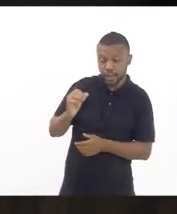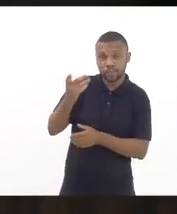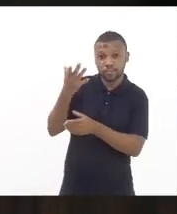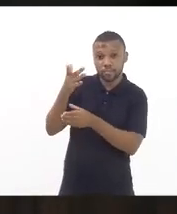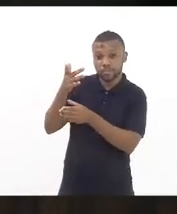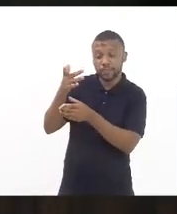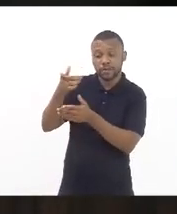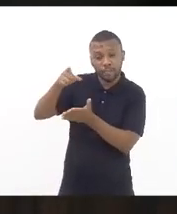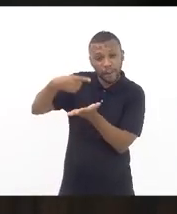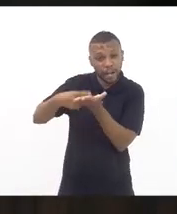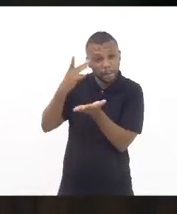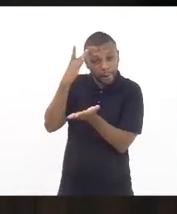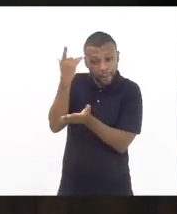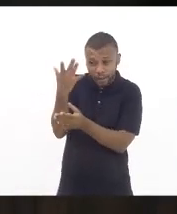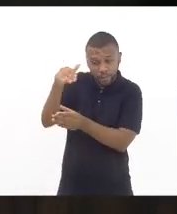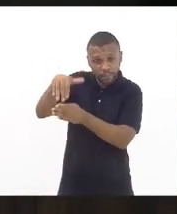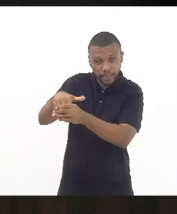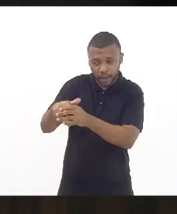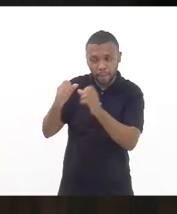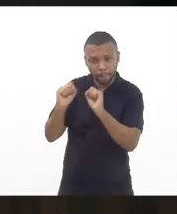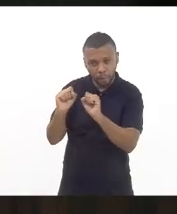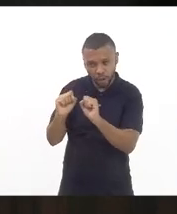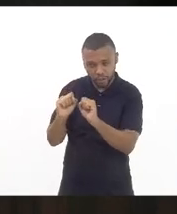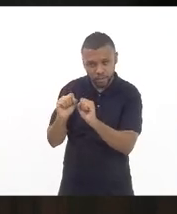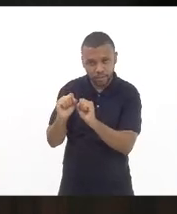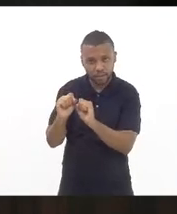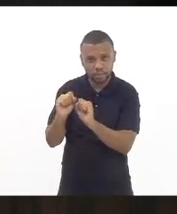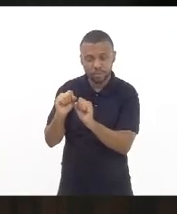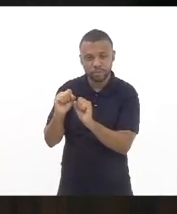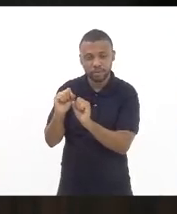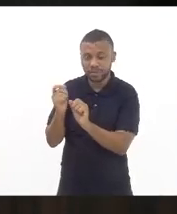para o dia de amanhã. É possível?